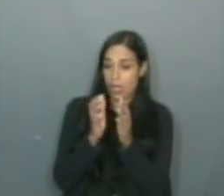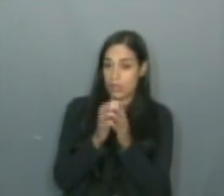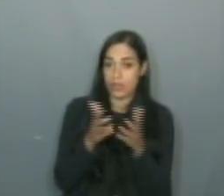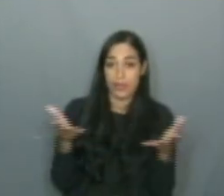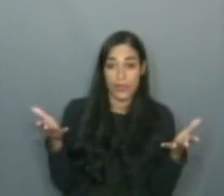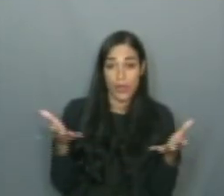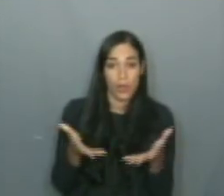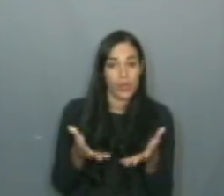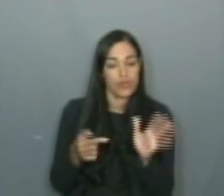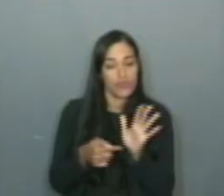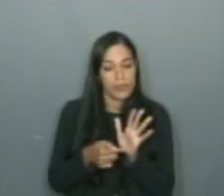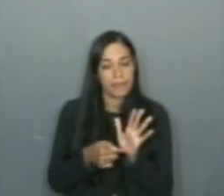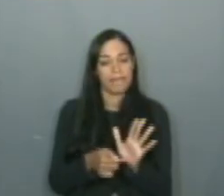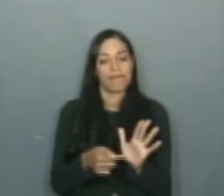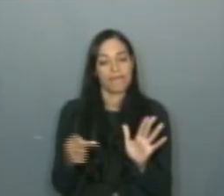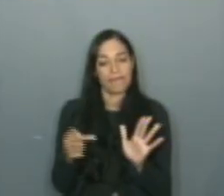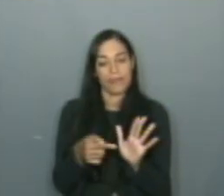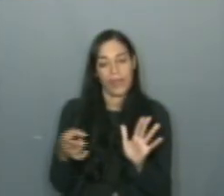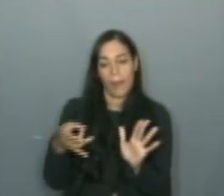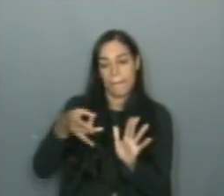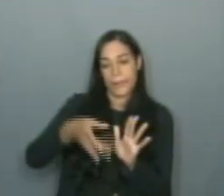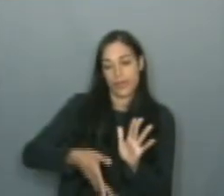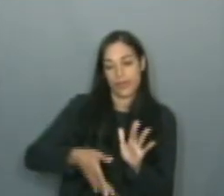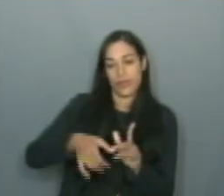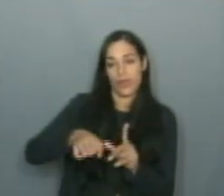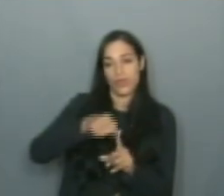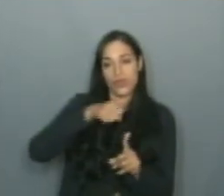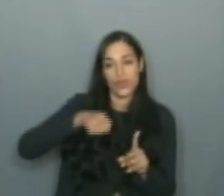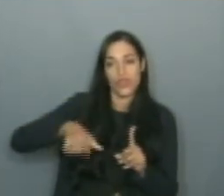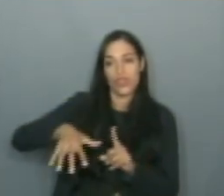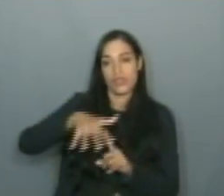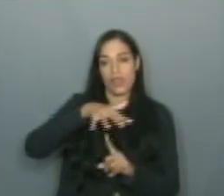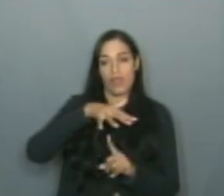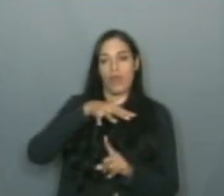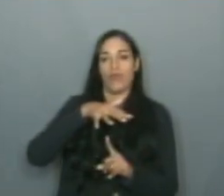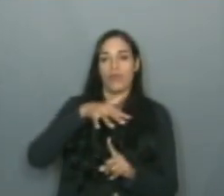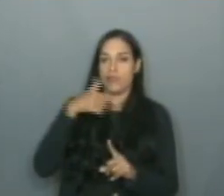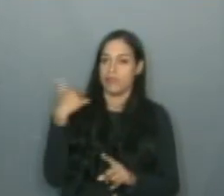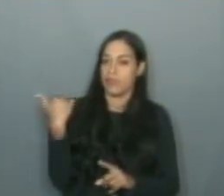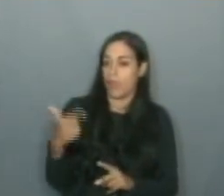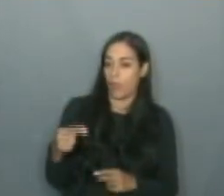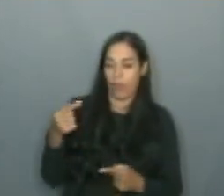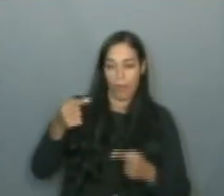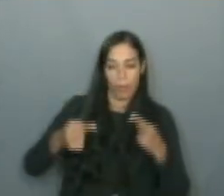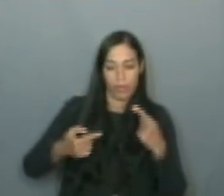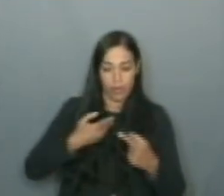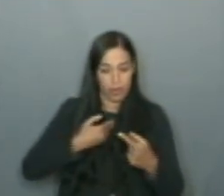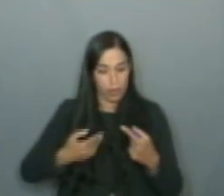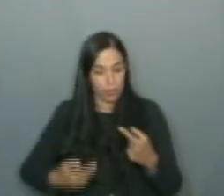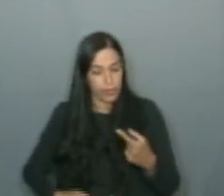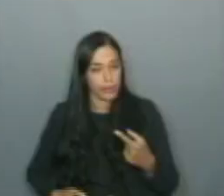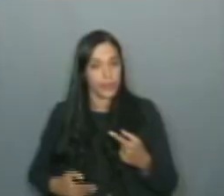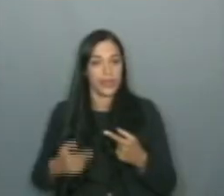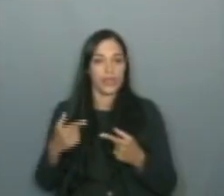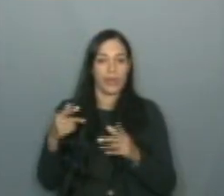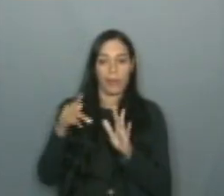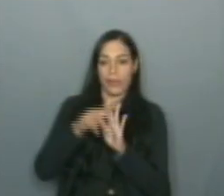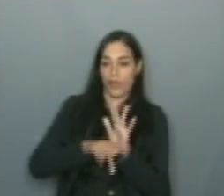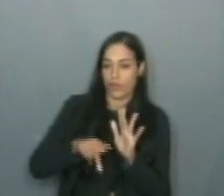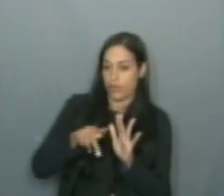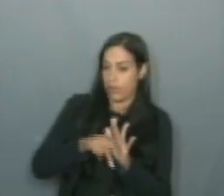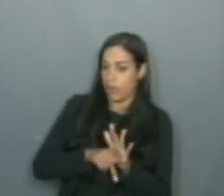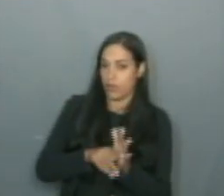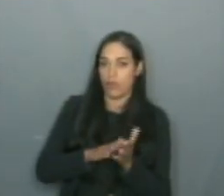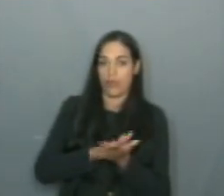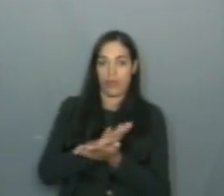virou símbolo de abandono social. Não tem política pública, ação, projeto do